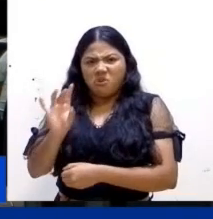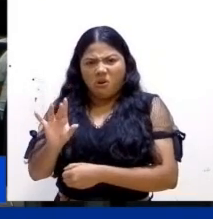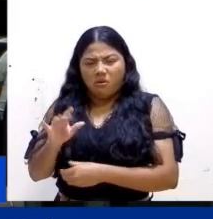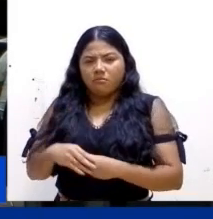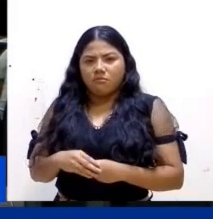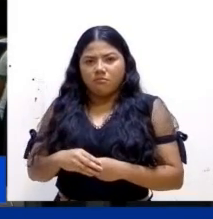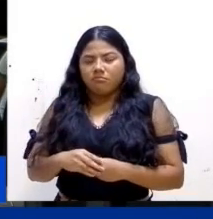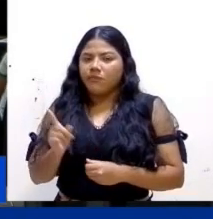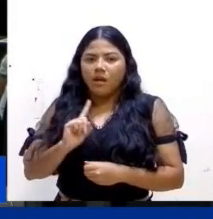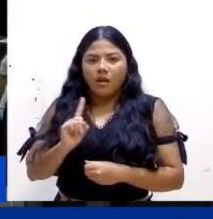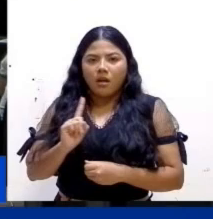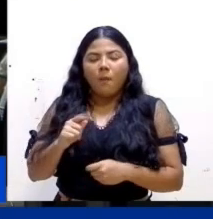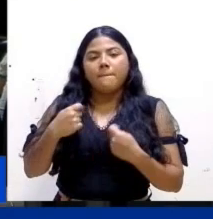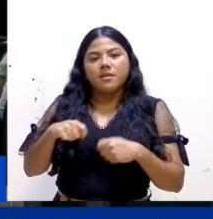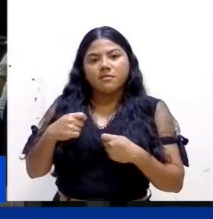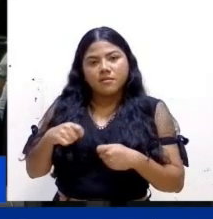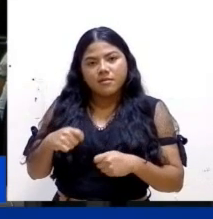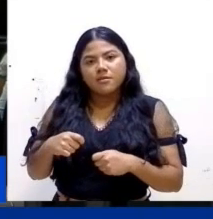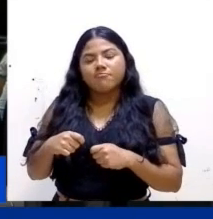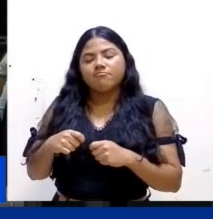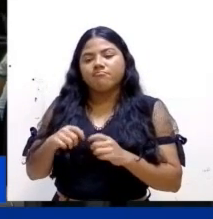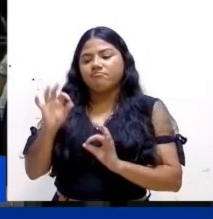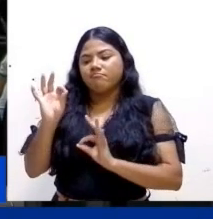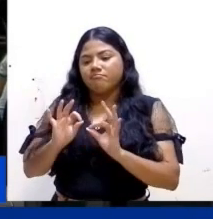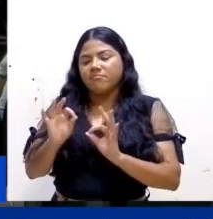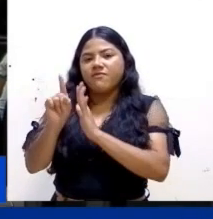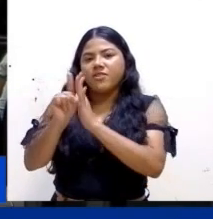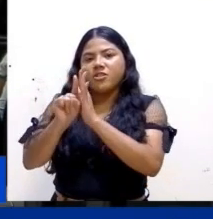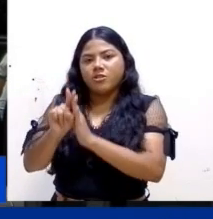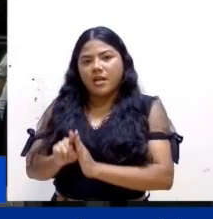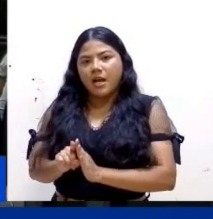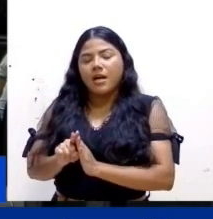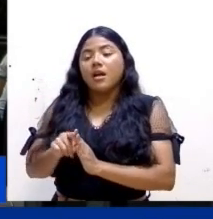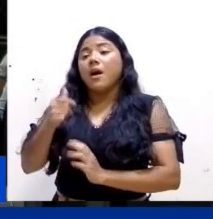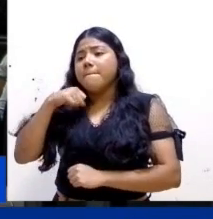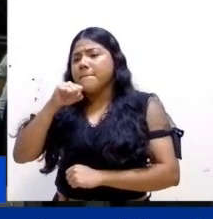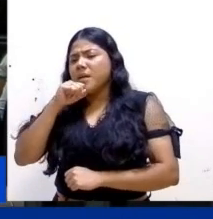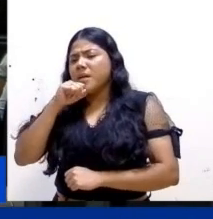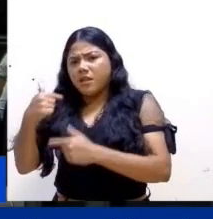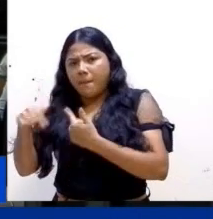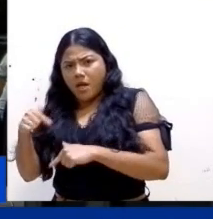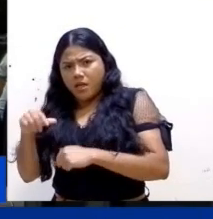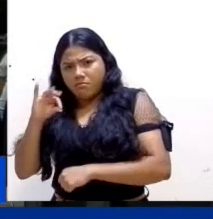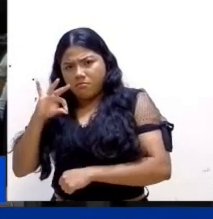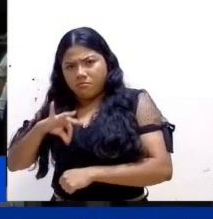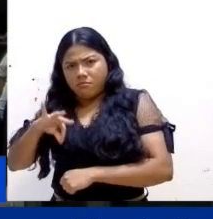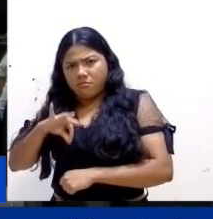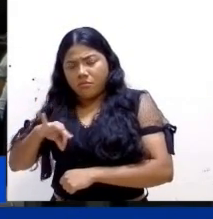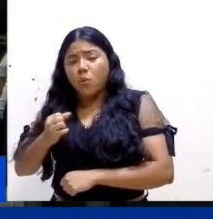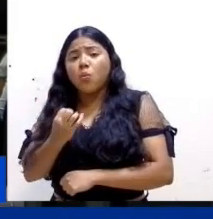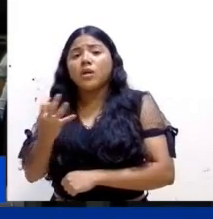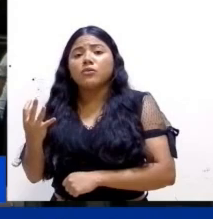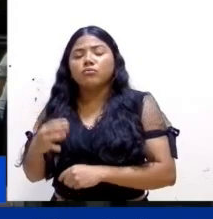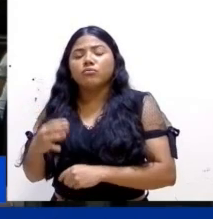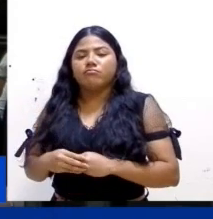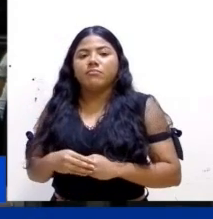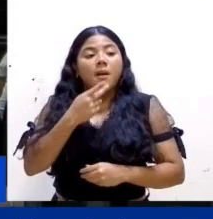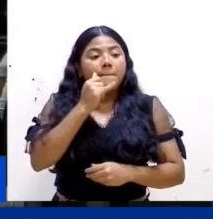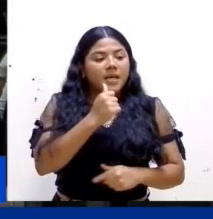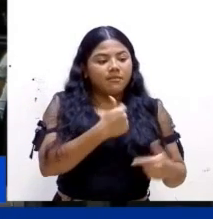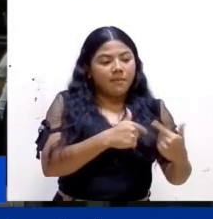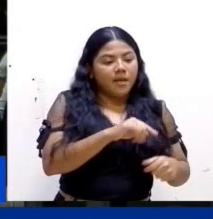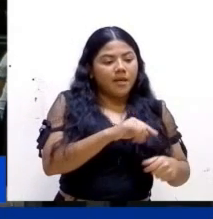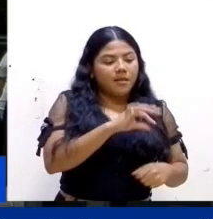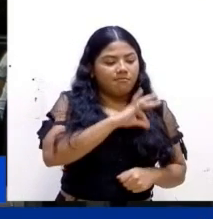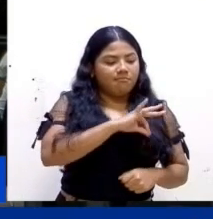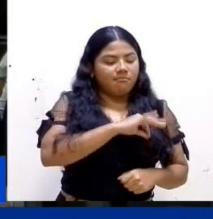é proporcional, é tudo ajustado previamente, é definido o percentual, o valor. Quais são as